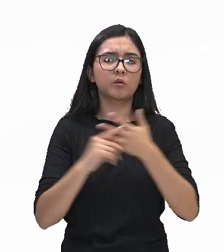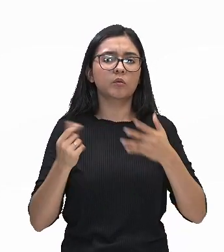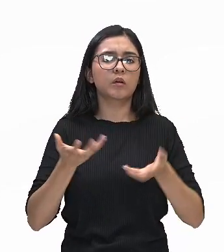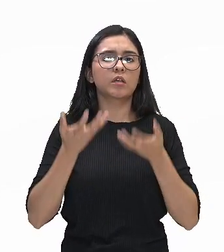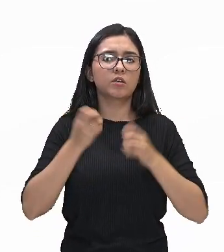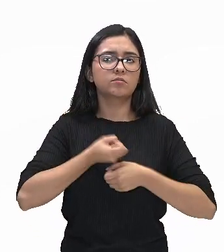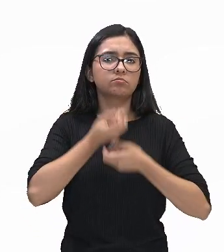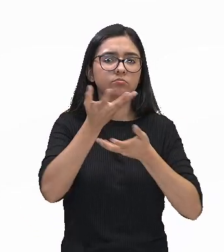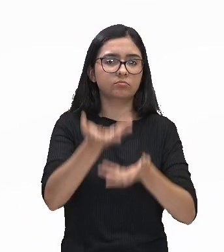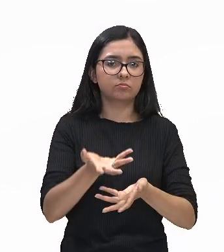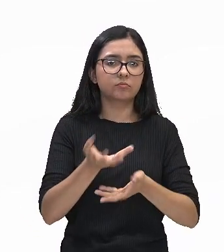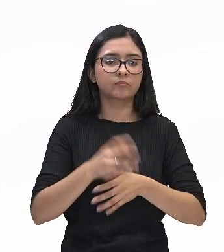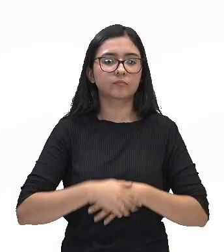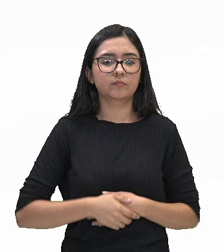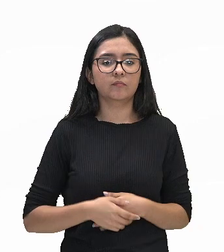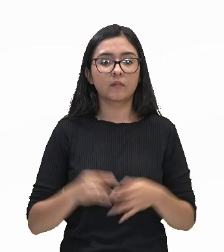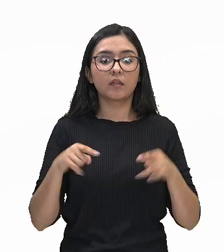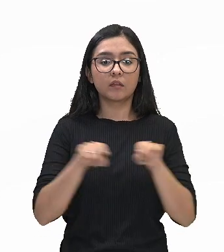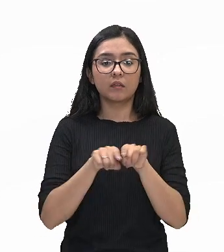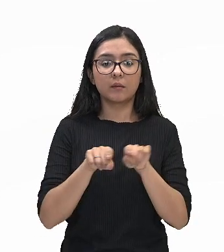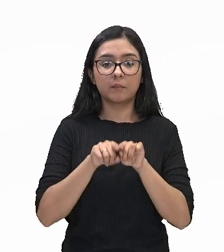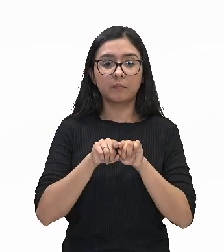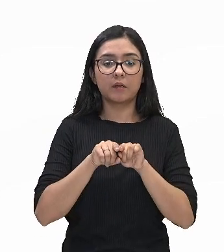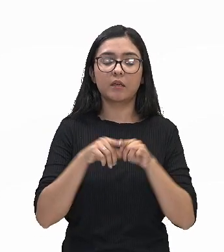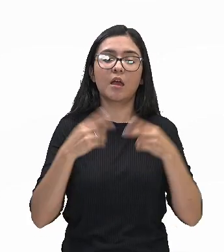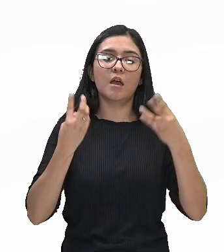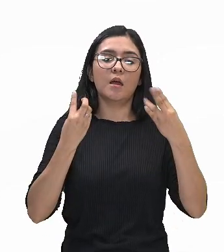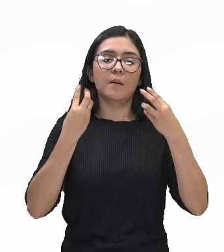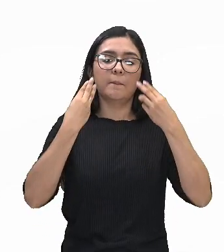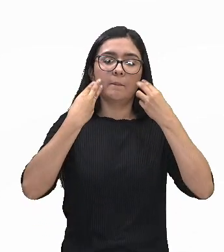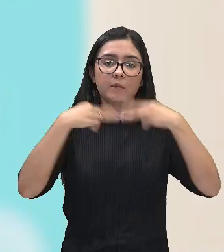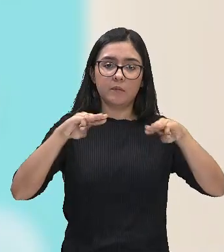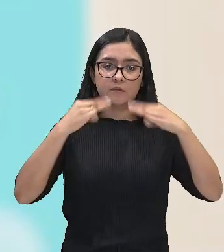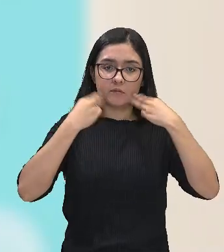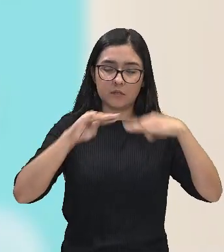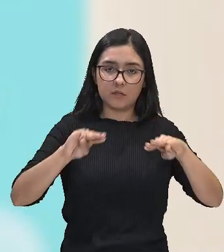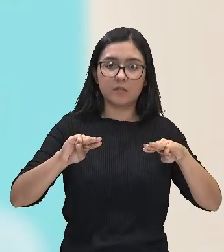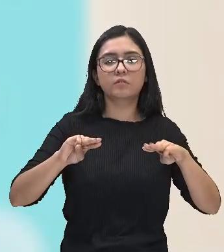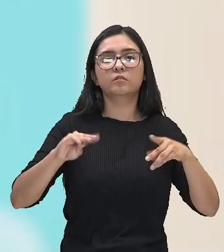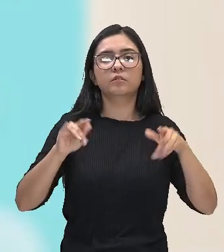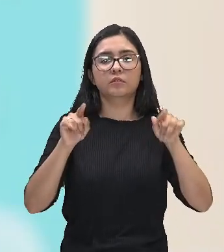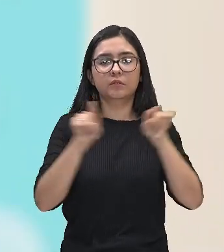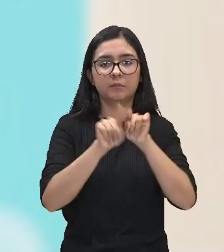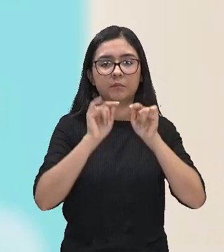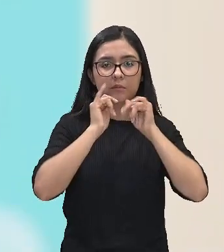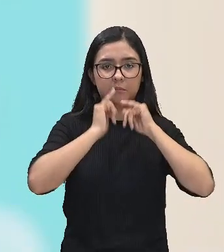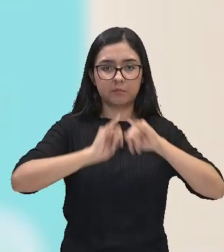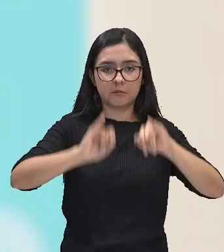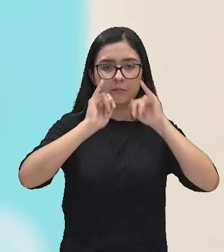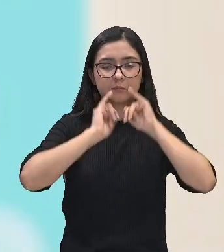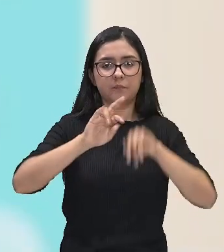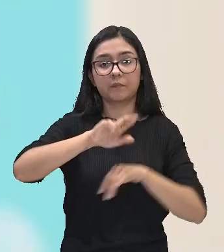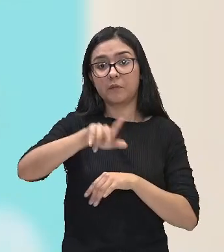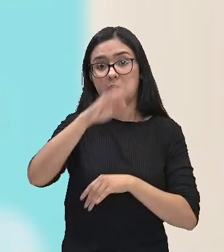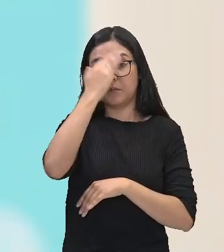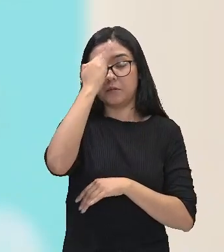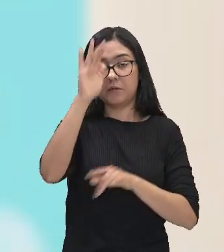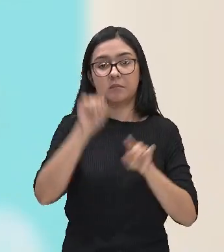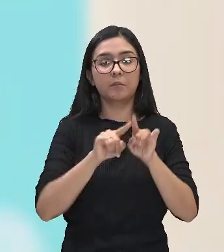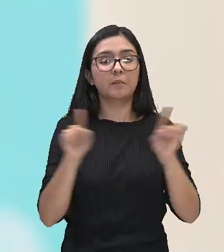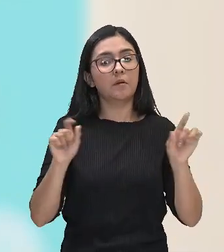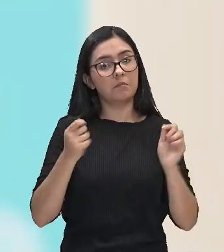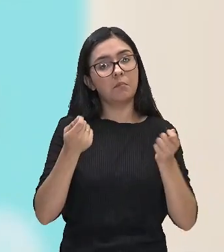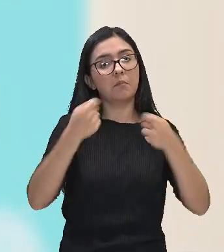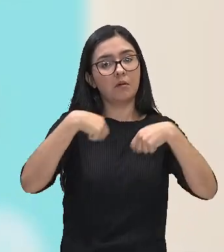mensagem. A publicidade e a propaganda também, né, ela não é a prioridade, mas